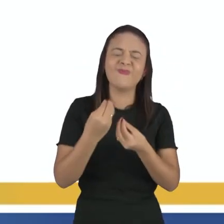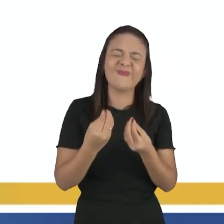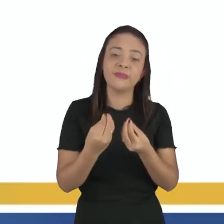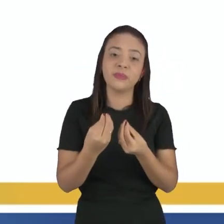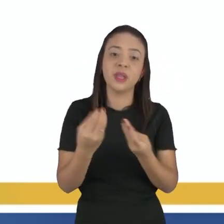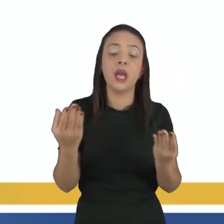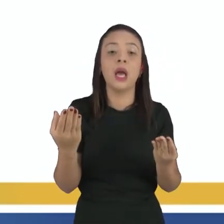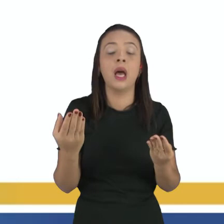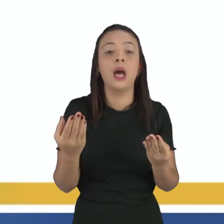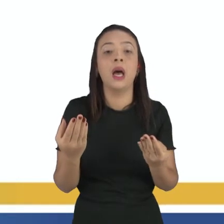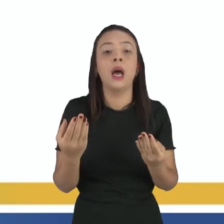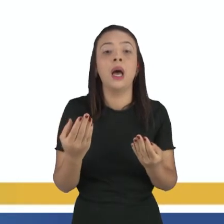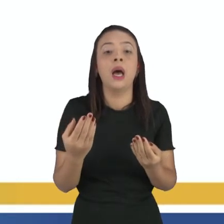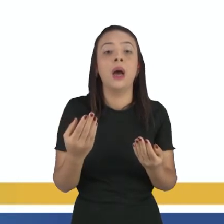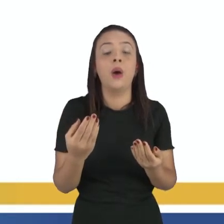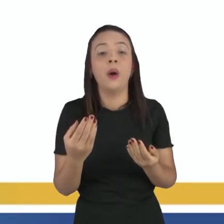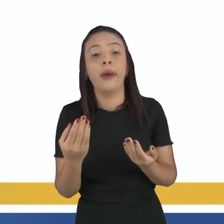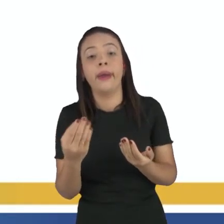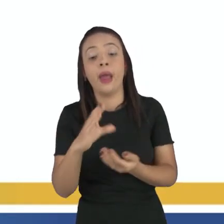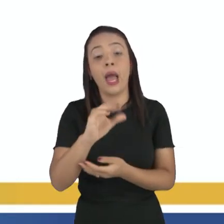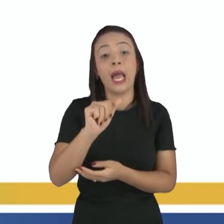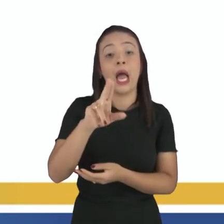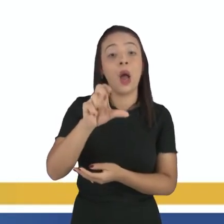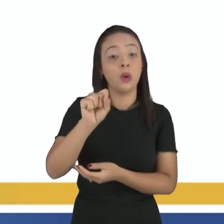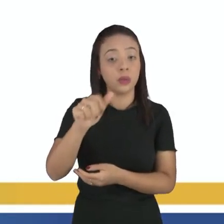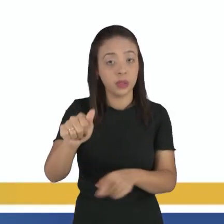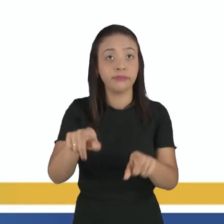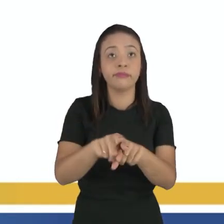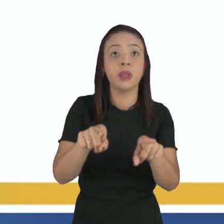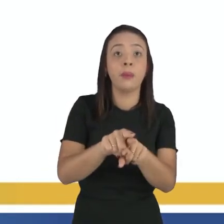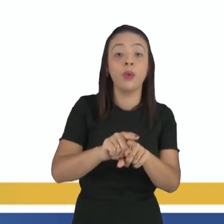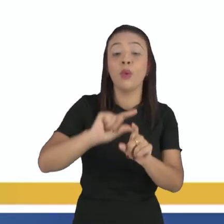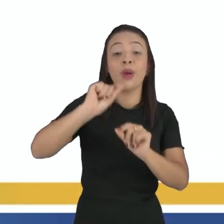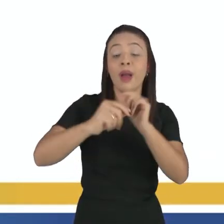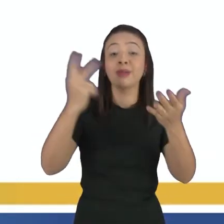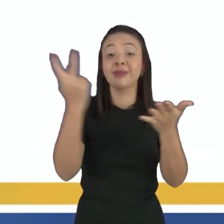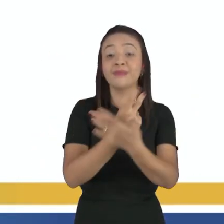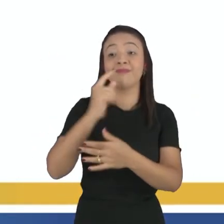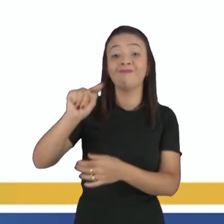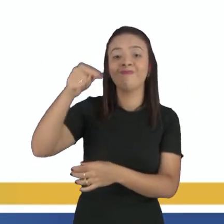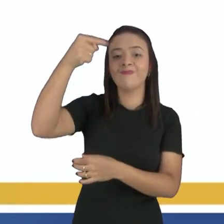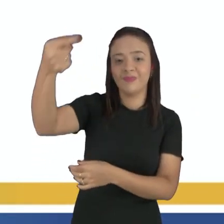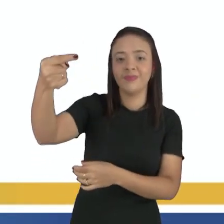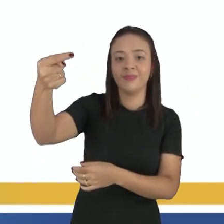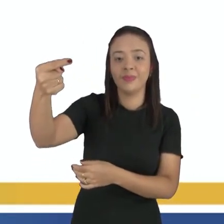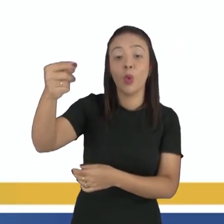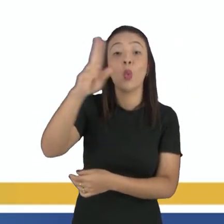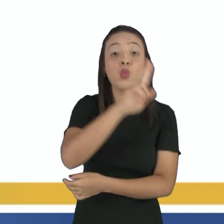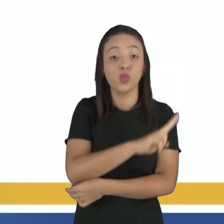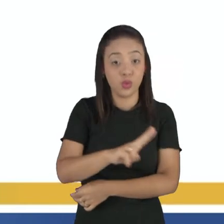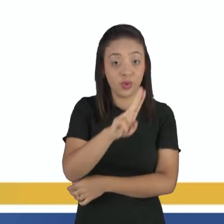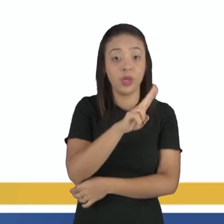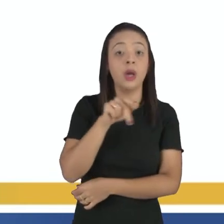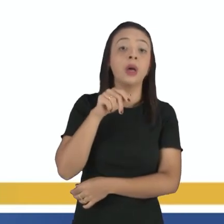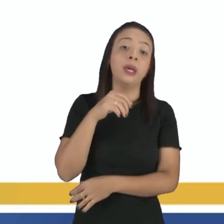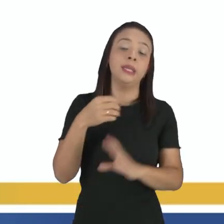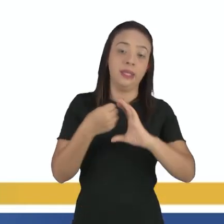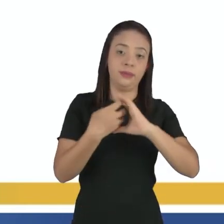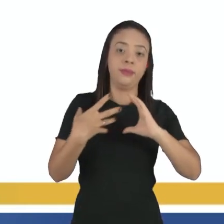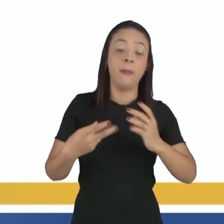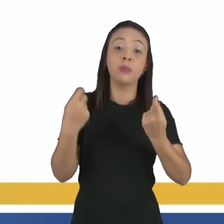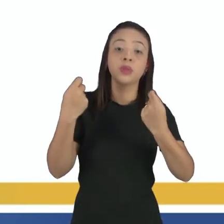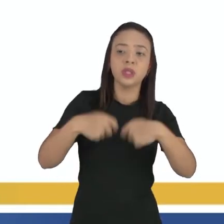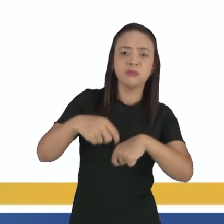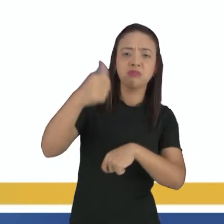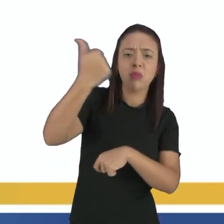relação à causa e consequência Tá certo por meio deste descritor é possível que se a vale